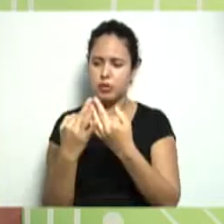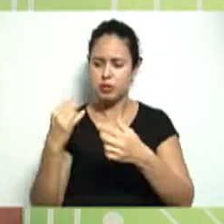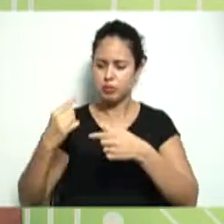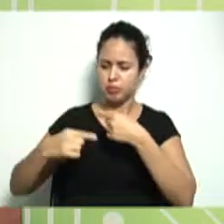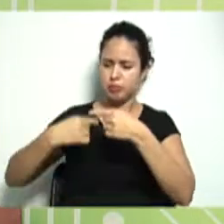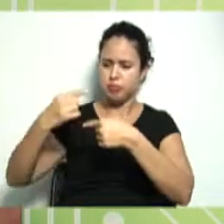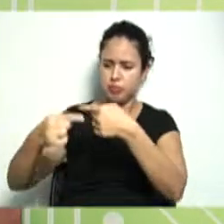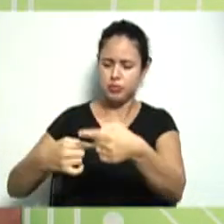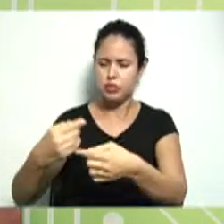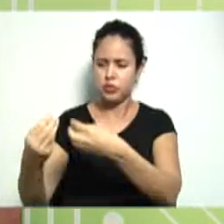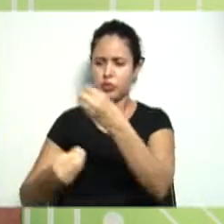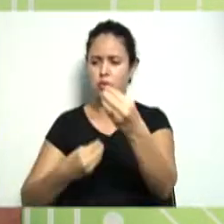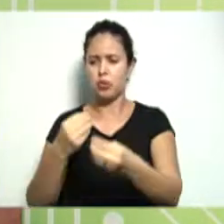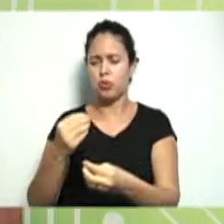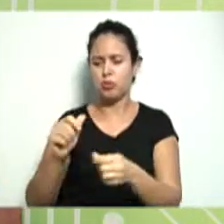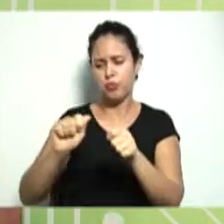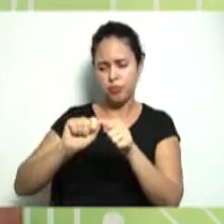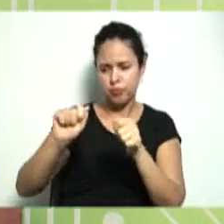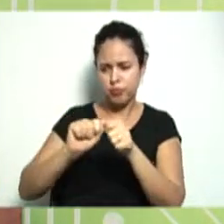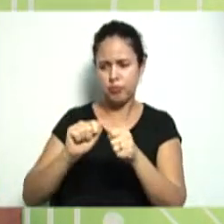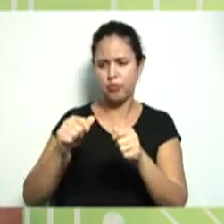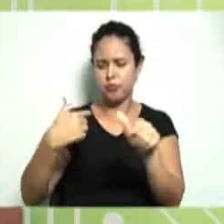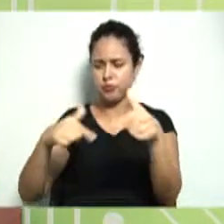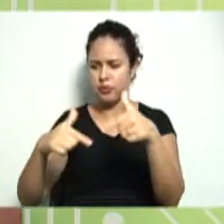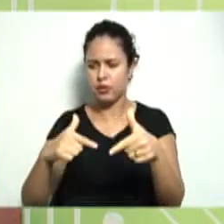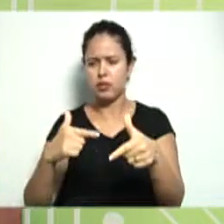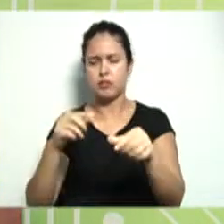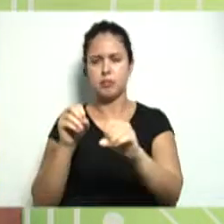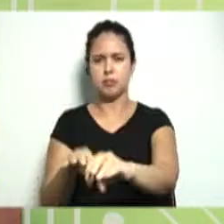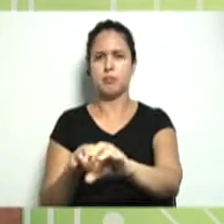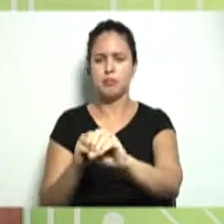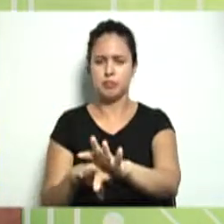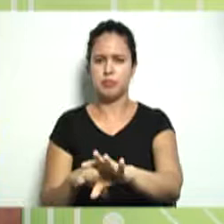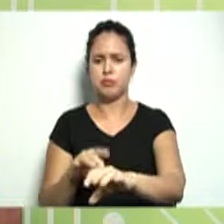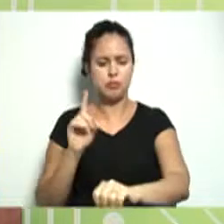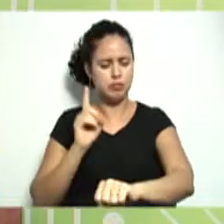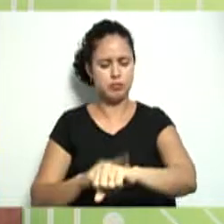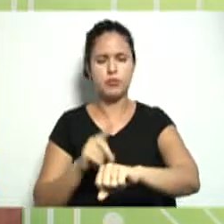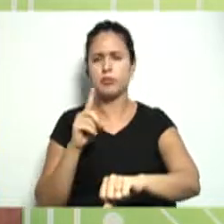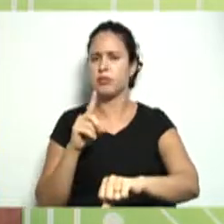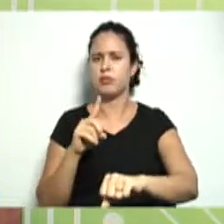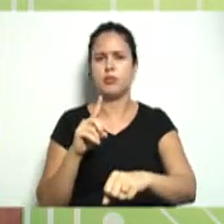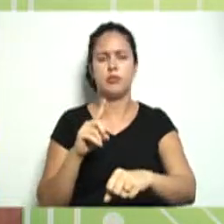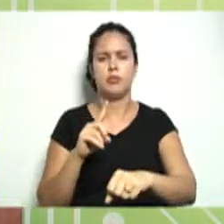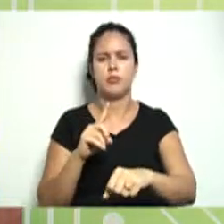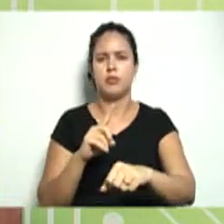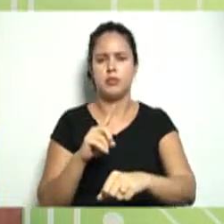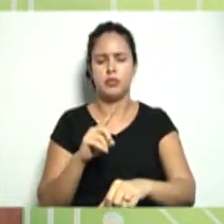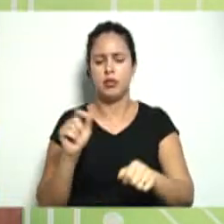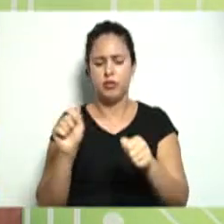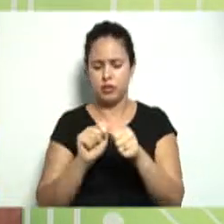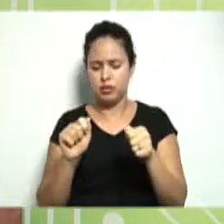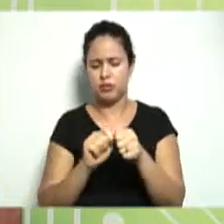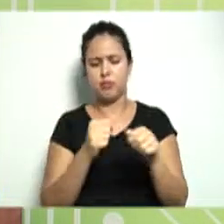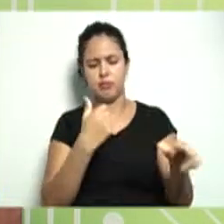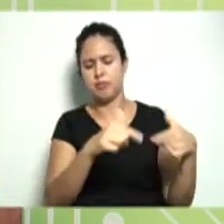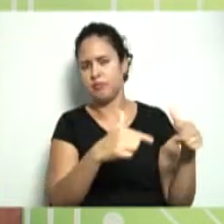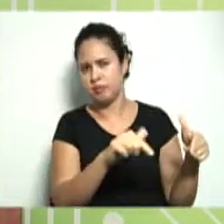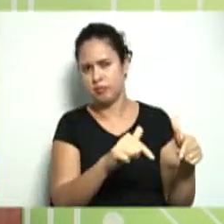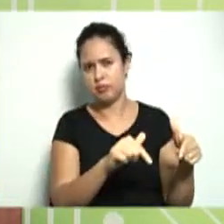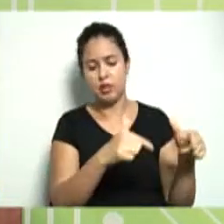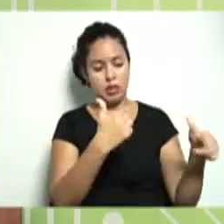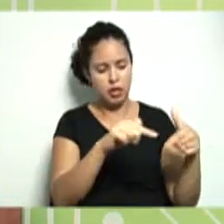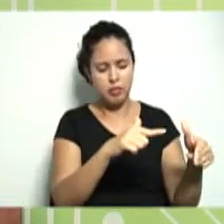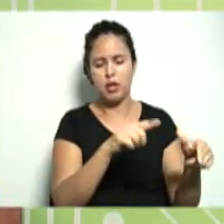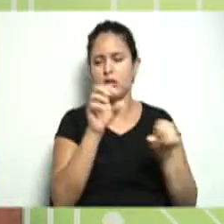realizar essa atividade. E eles ensinavam ao mesmo tempo em que eles estavam realizando essas atividades.